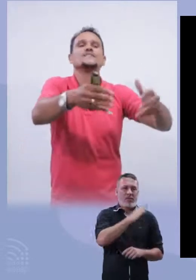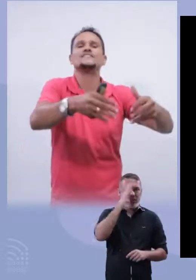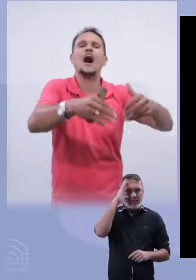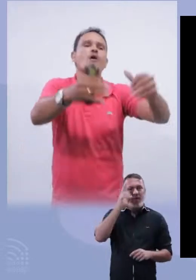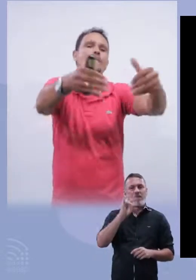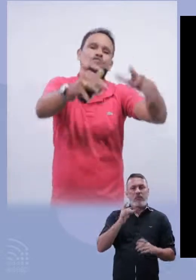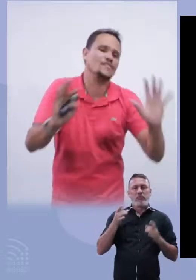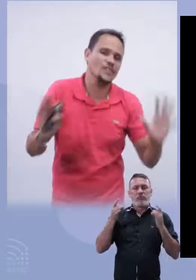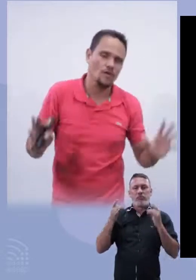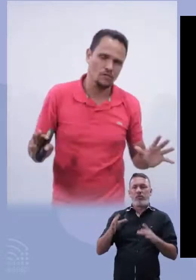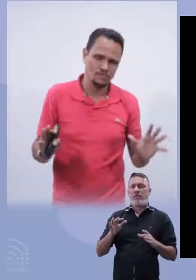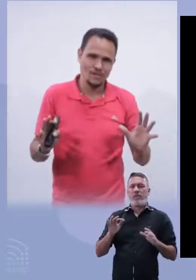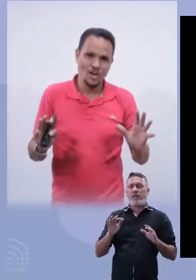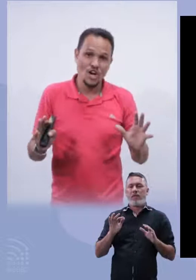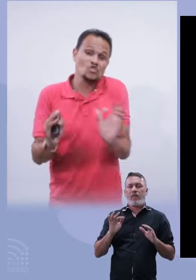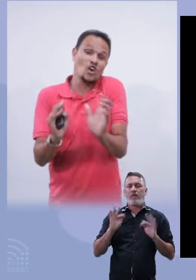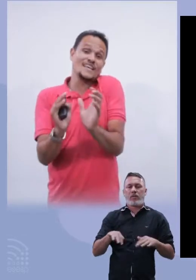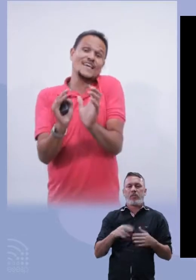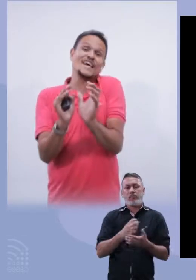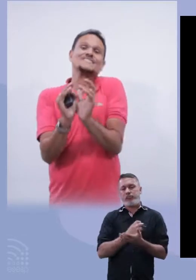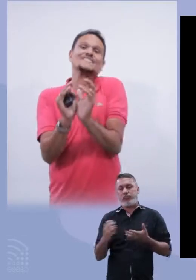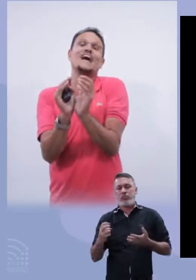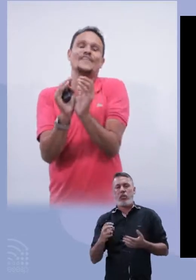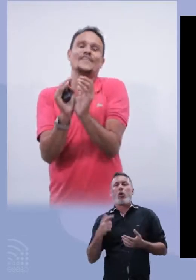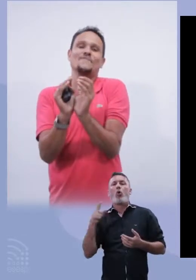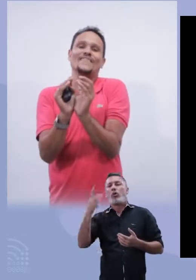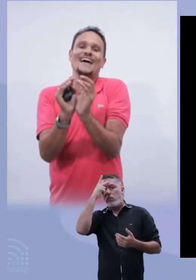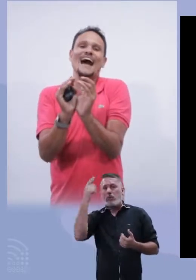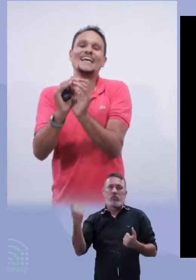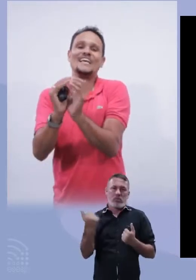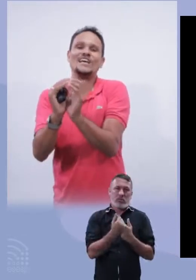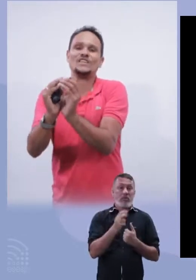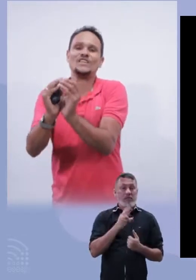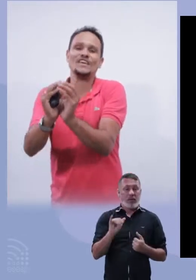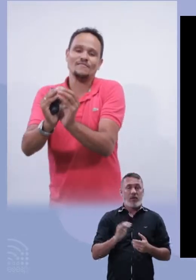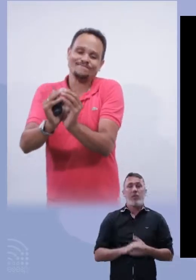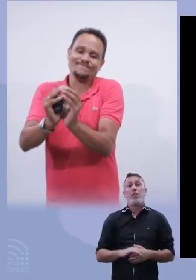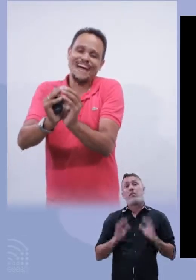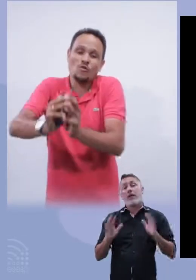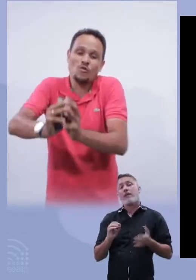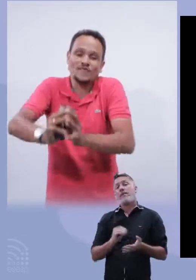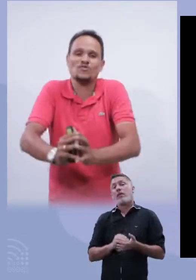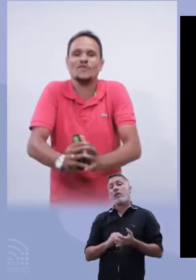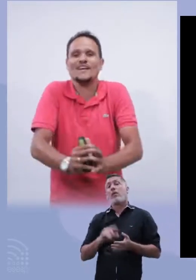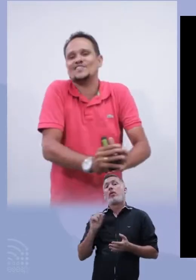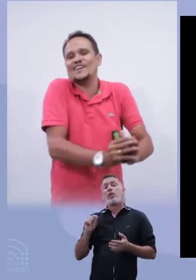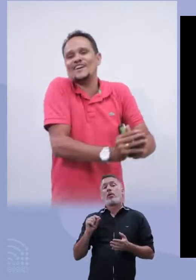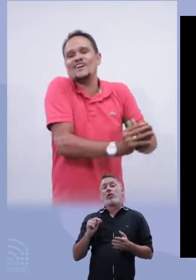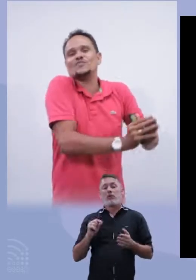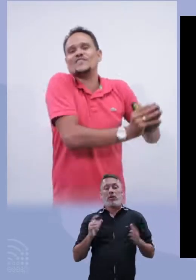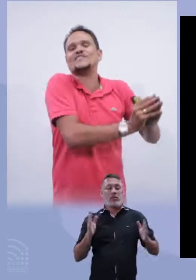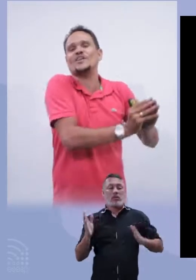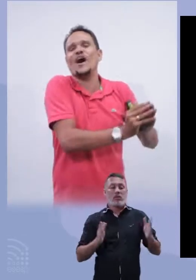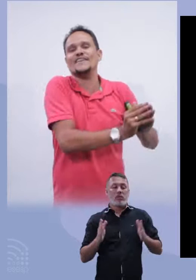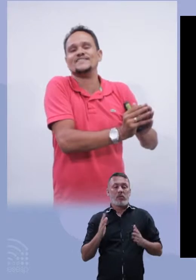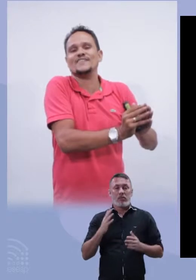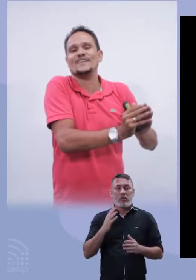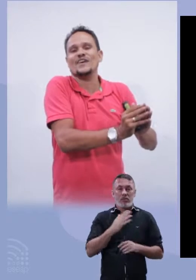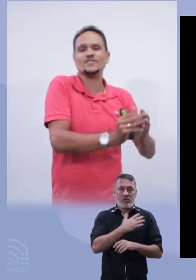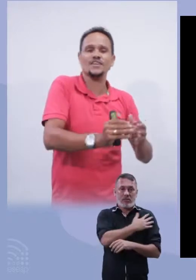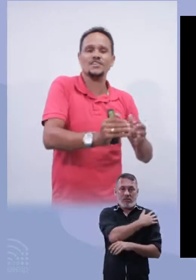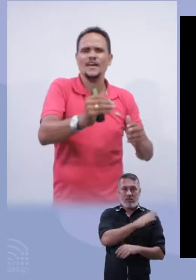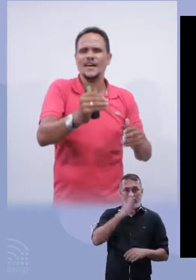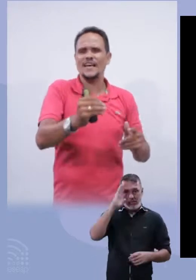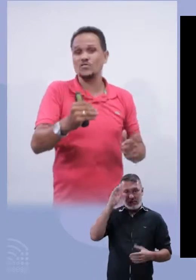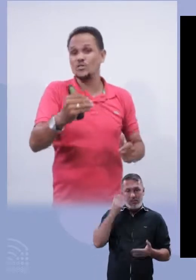faixa presidencial para um civil. Só que restava aquilo que aconteceu durante os anos anteriores.